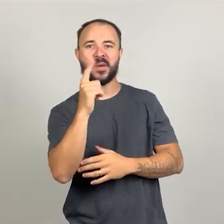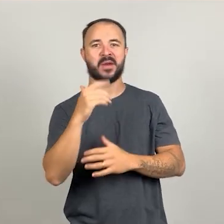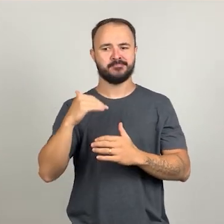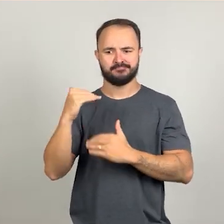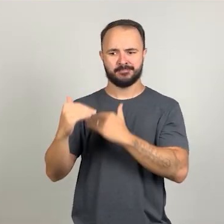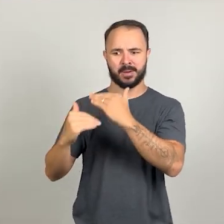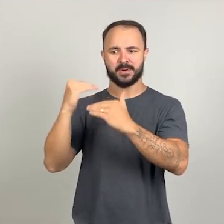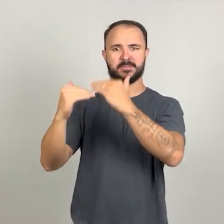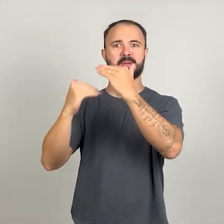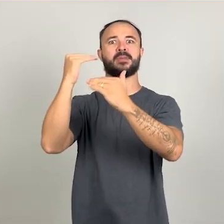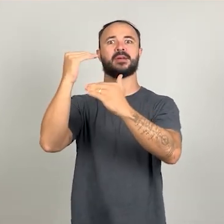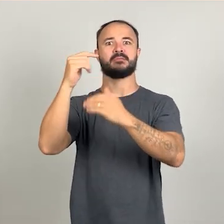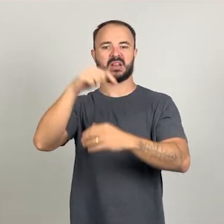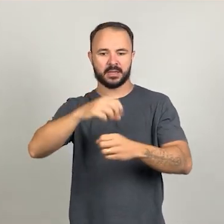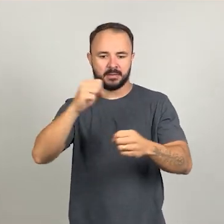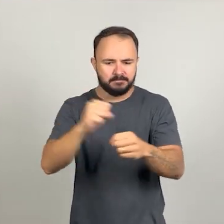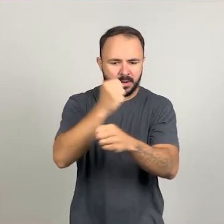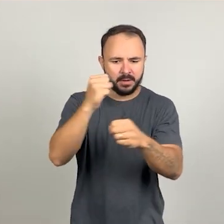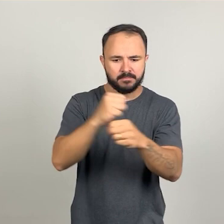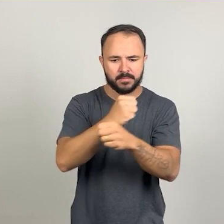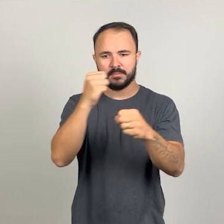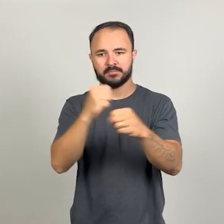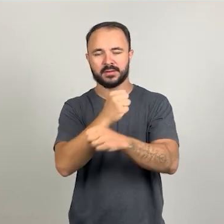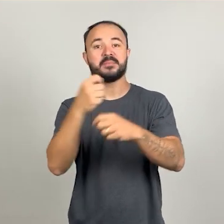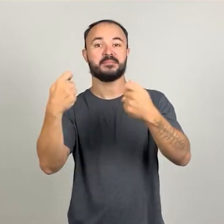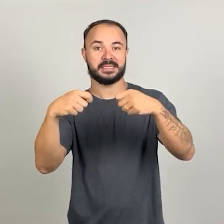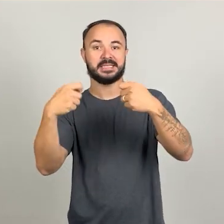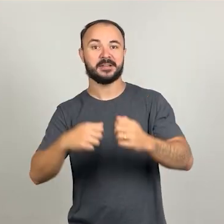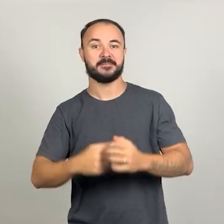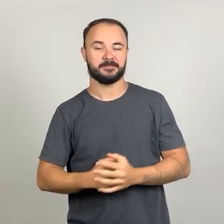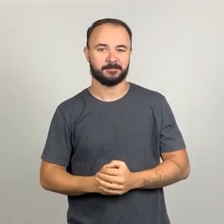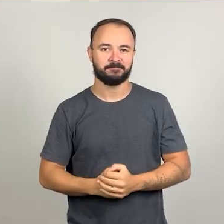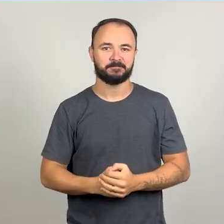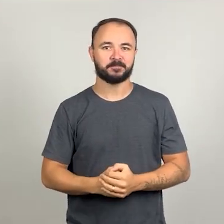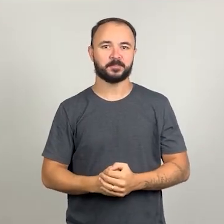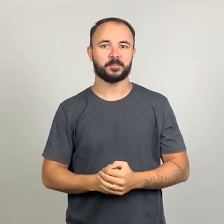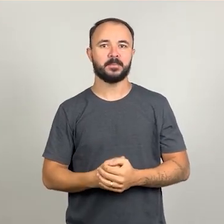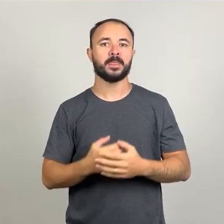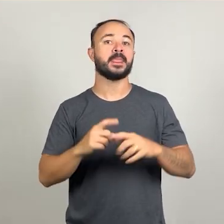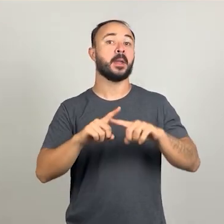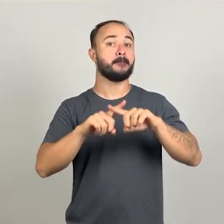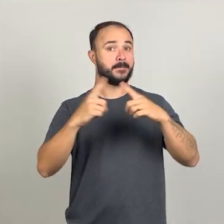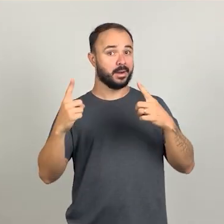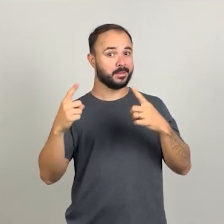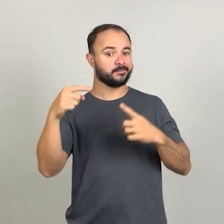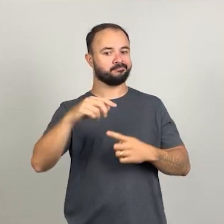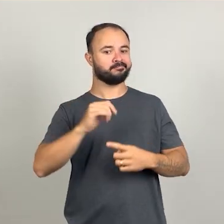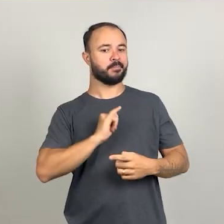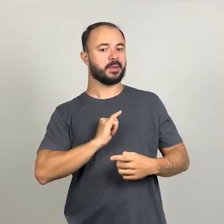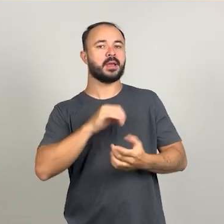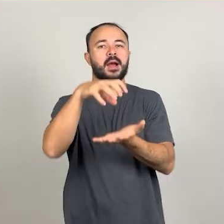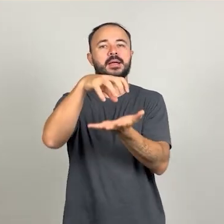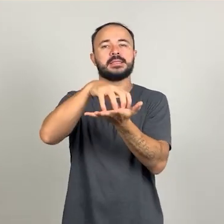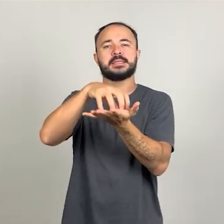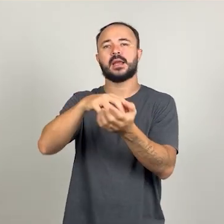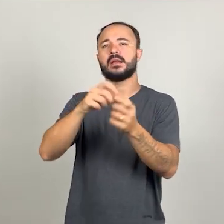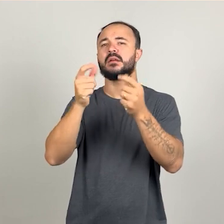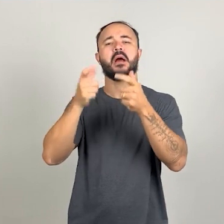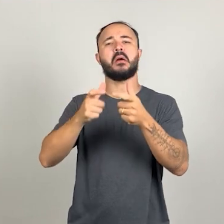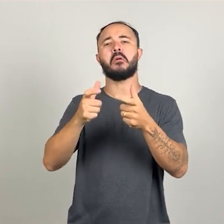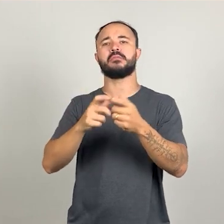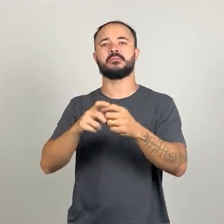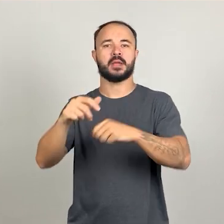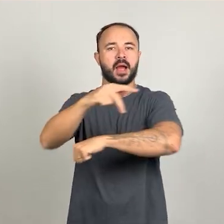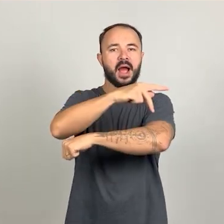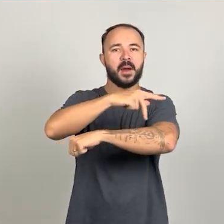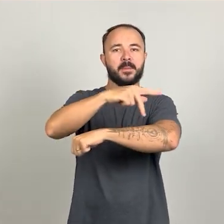de obras. Só que o que ocorria? O centro da nossa cidade era ali na Praça da Meteorologia,